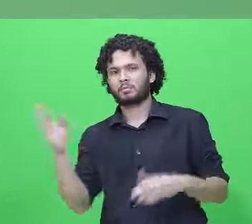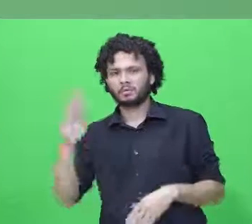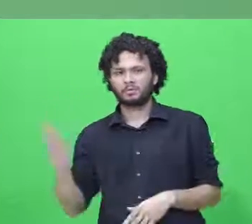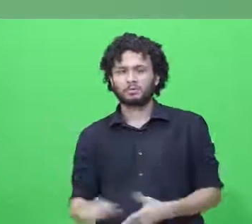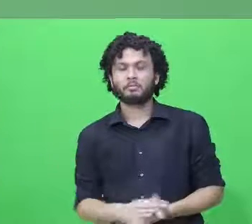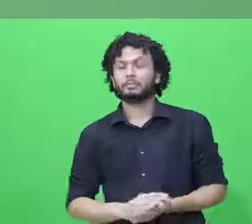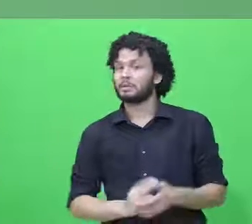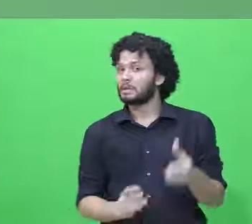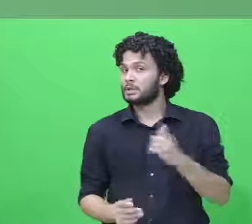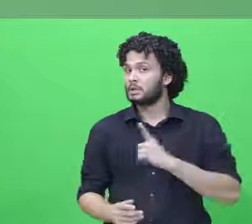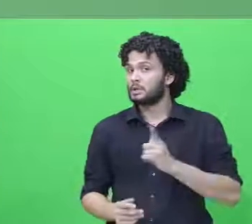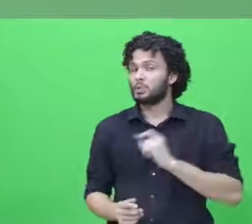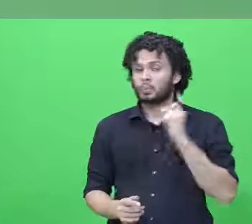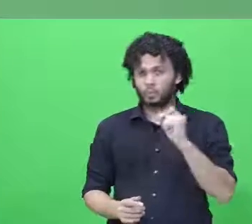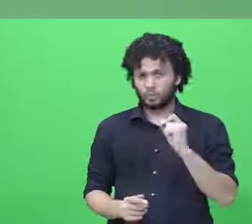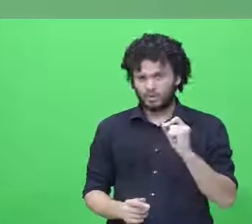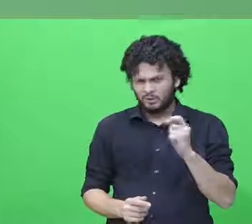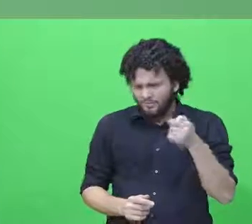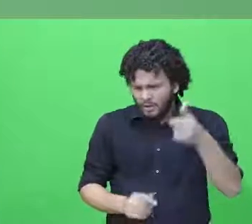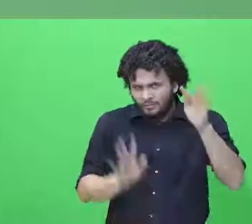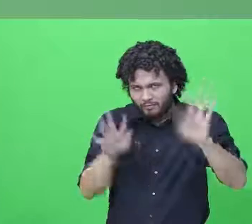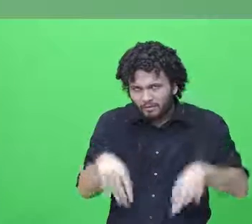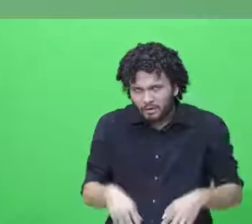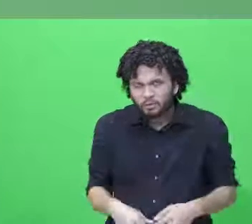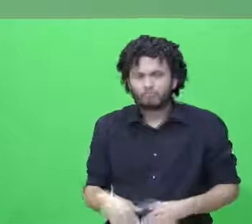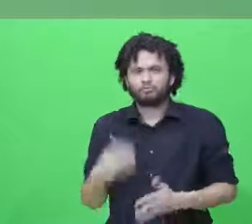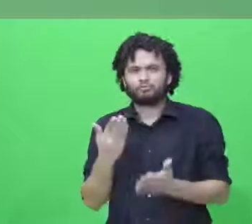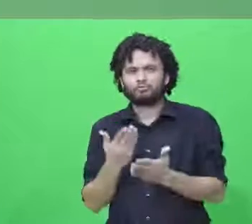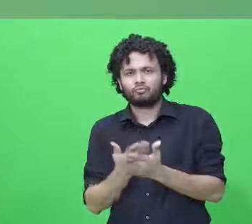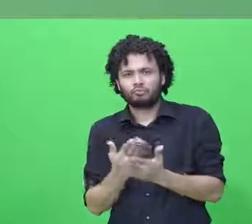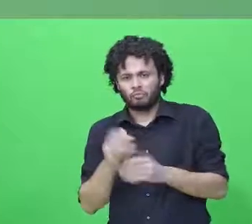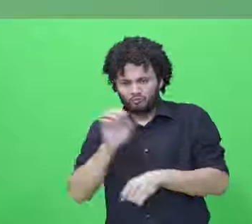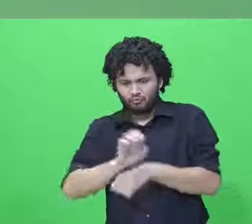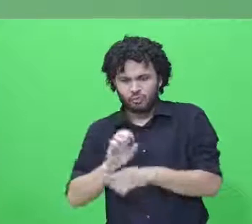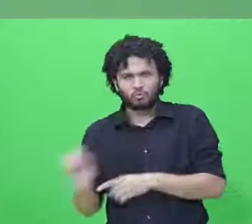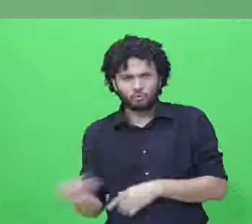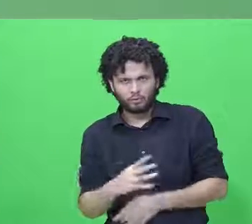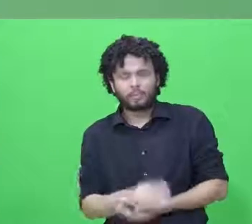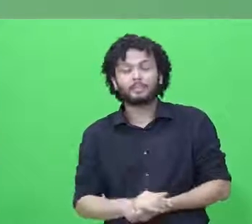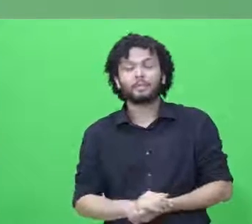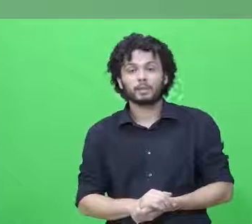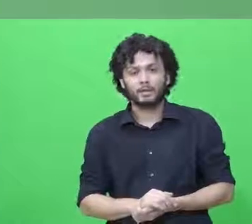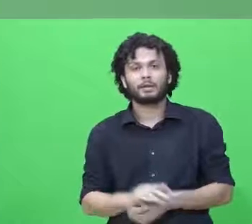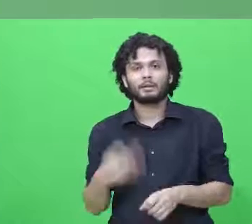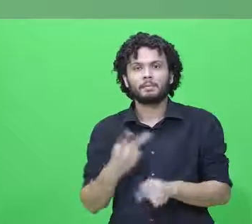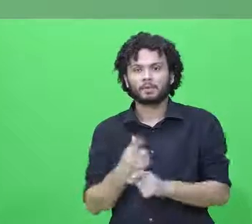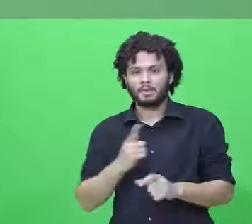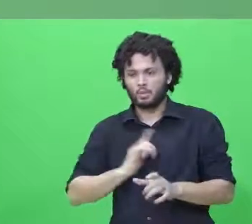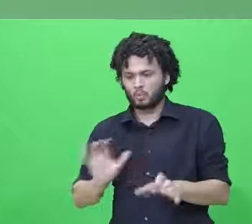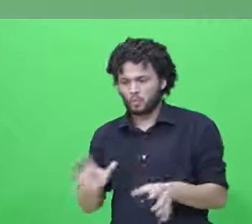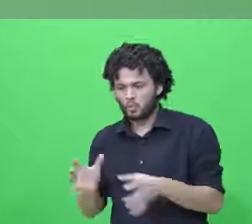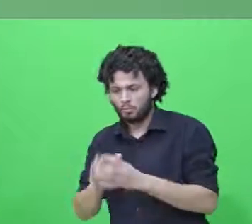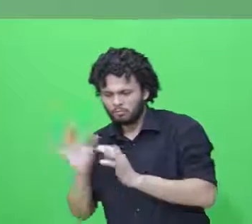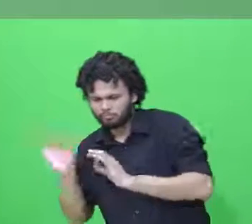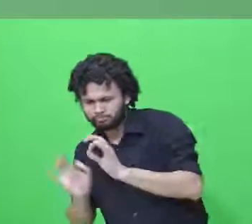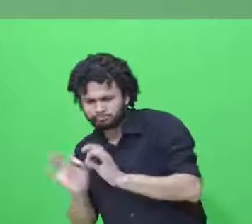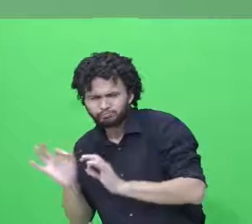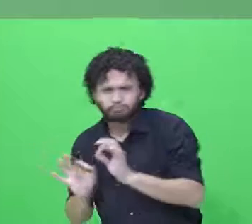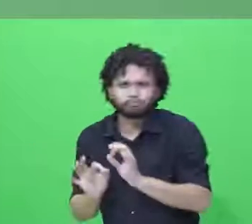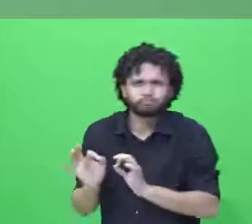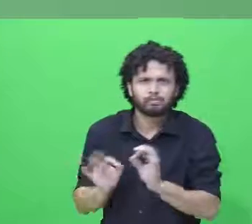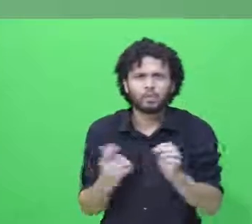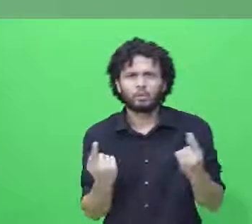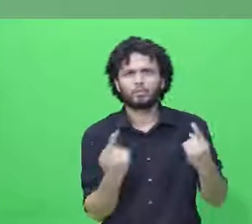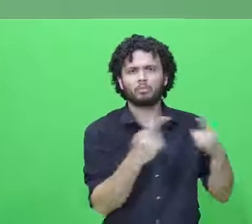então, aí, né, nessa finalização, então, do Estado Novo, uma junta que vai depor Vargas, porque, inclusive, né,